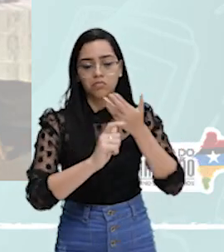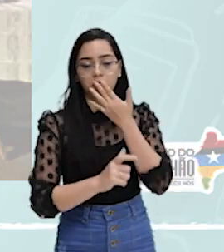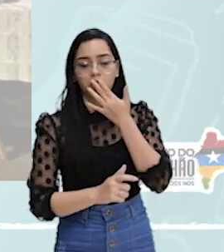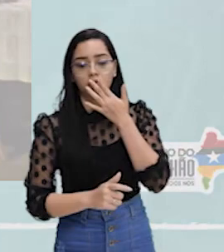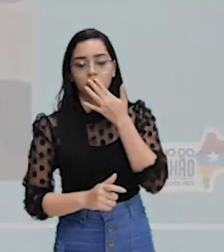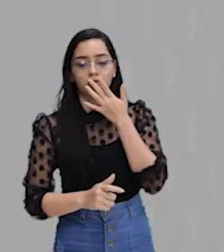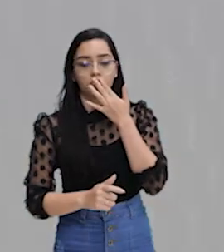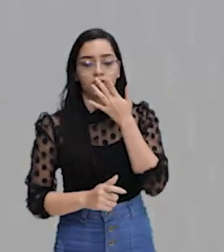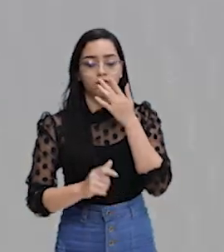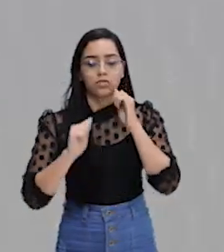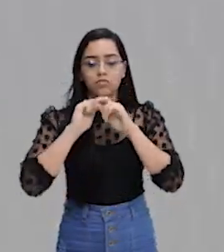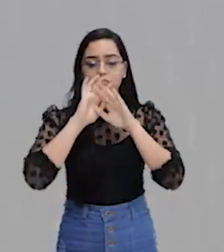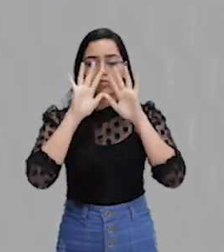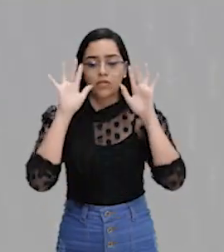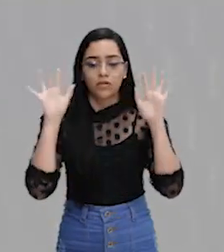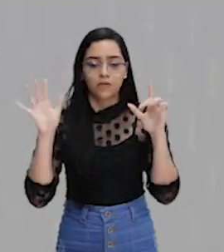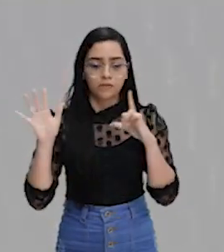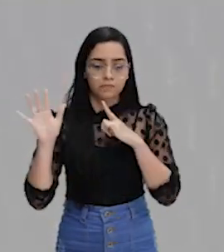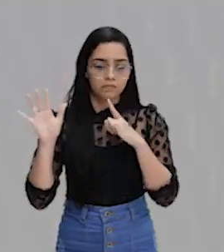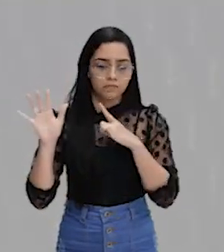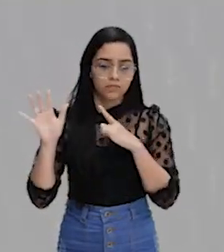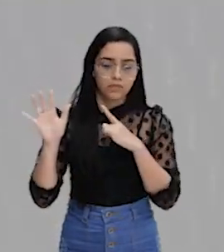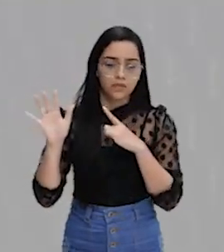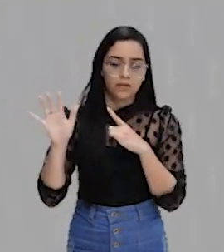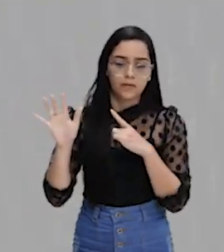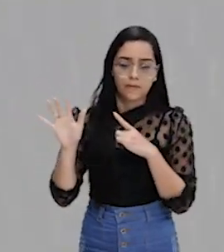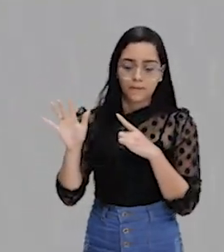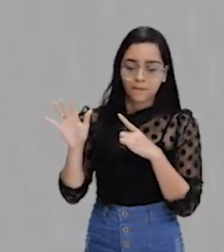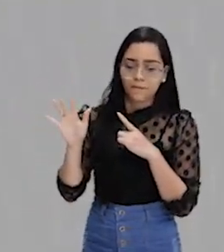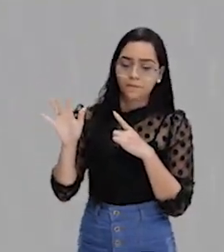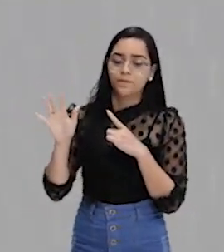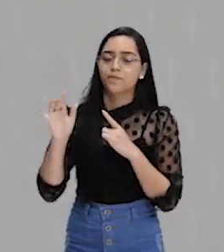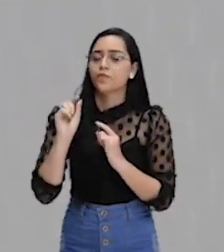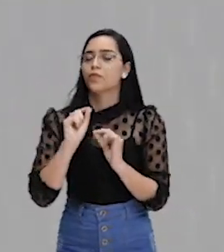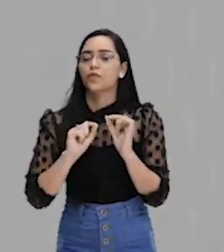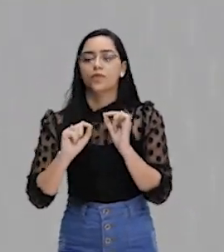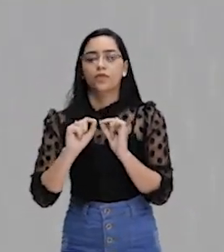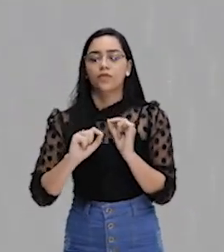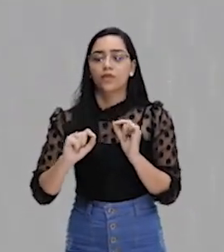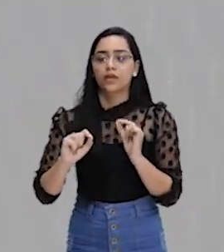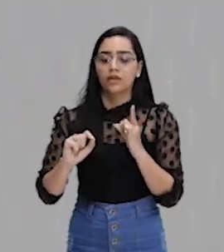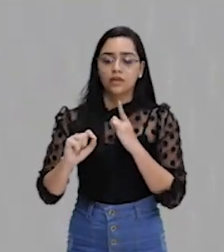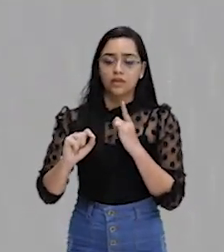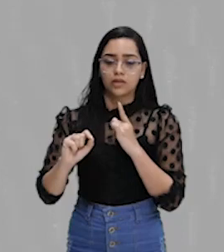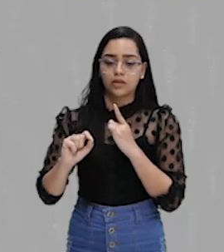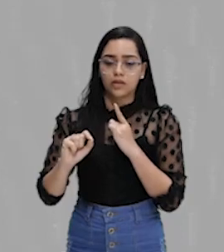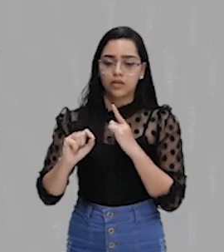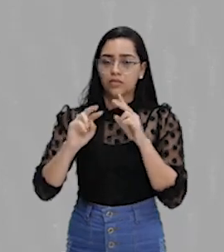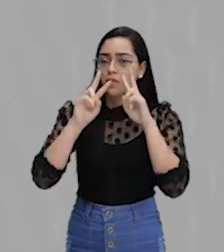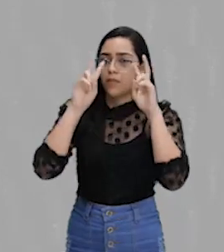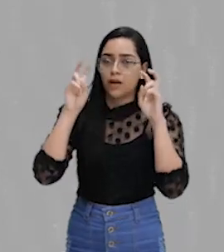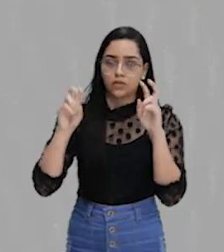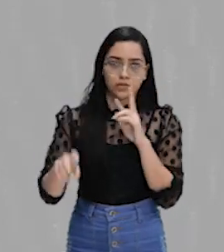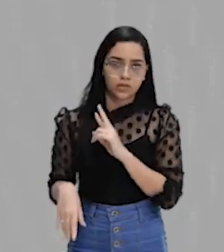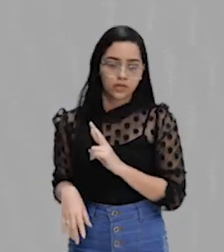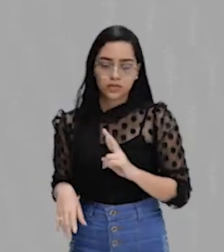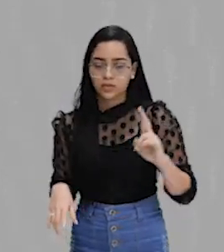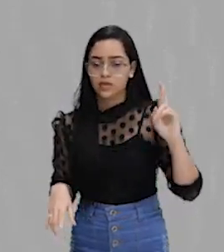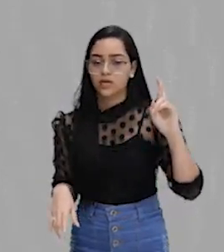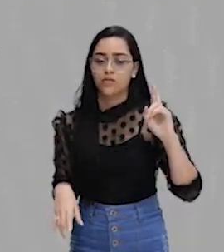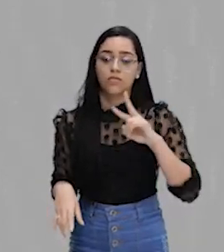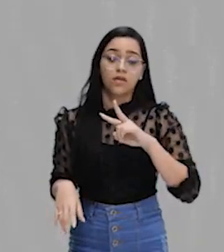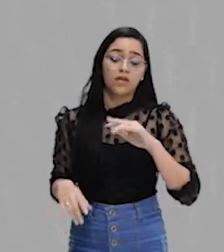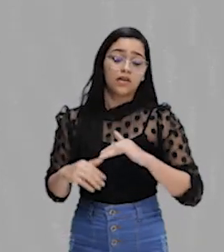nacionais, uma obra que, na verdade, ela vai ter uma temática religiosa, ela